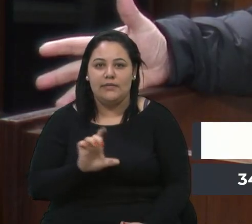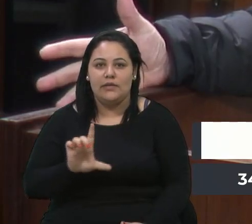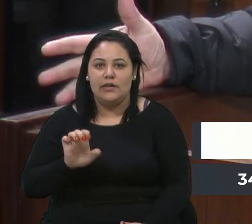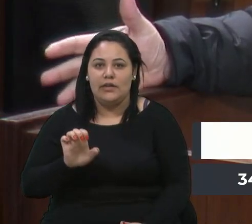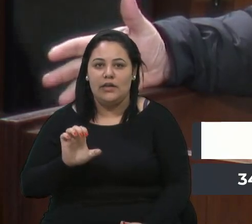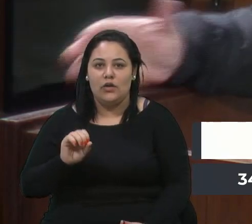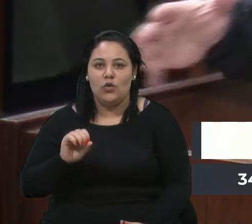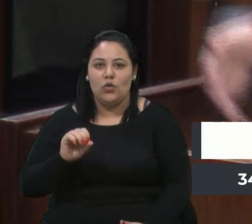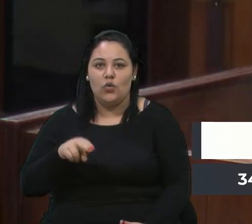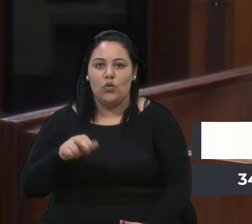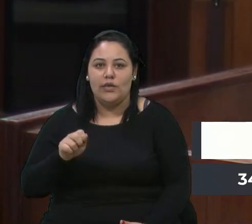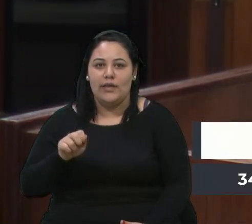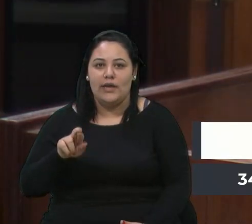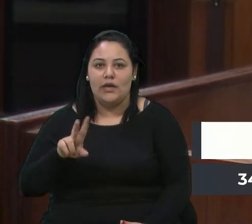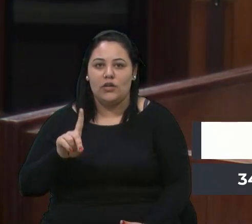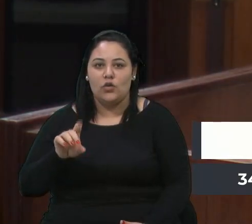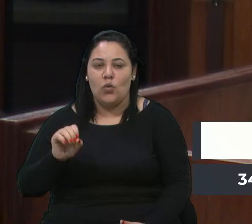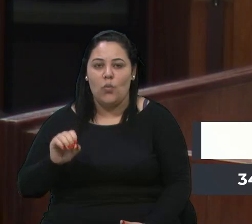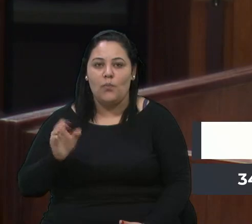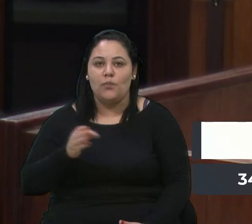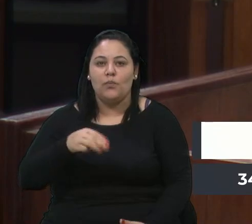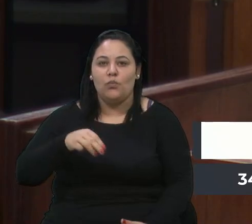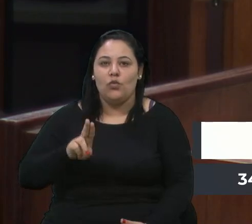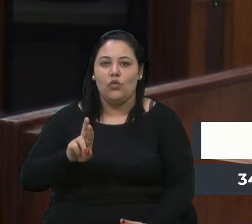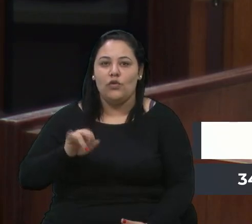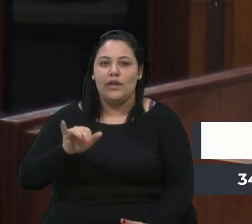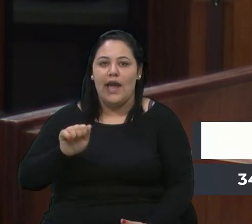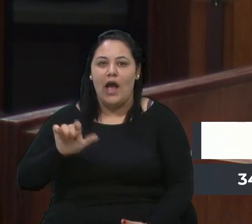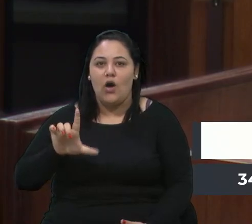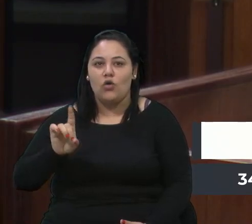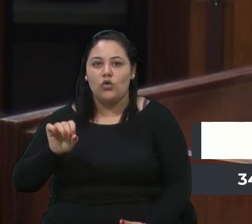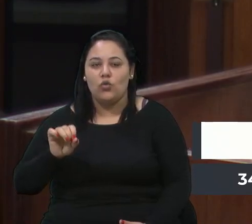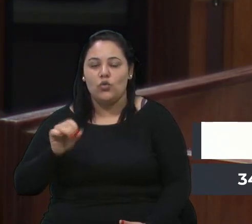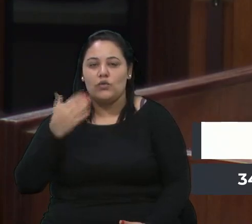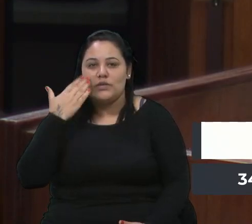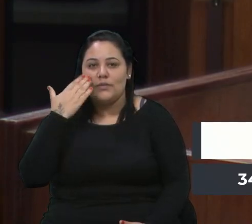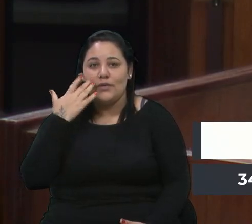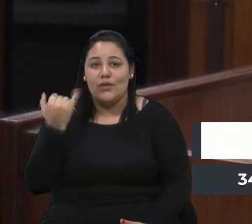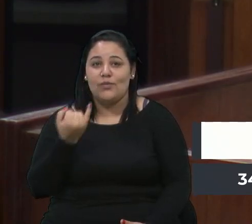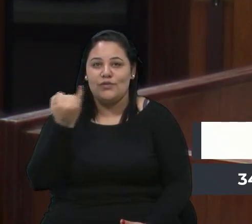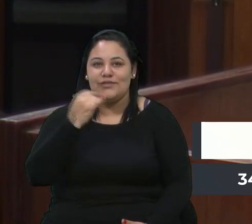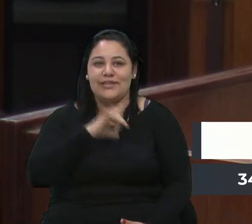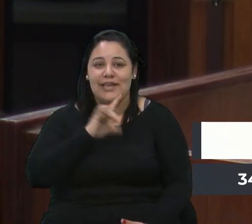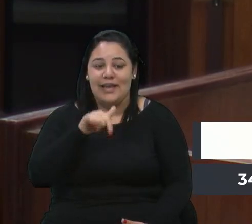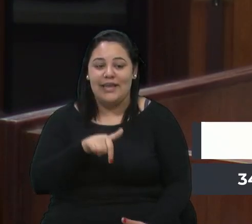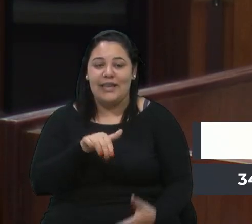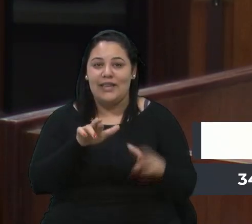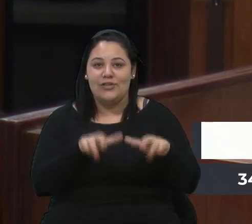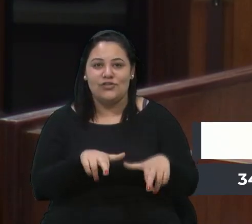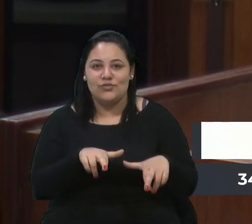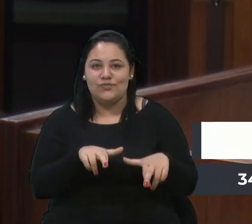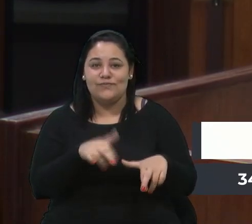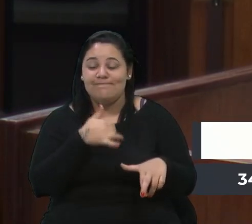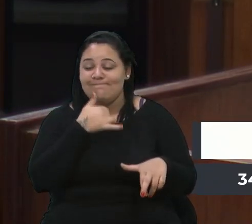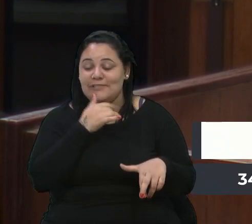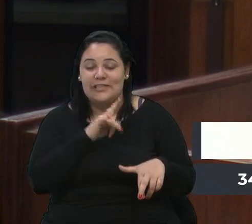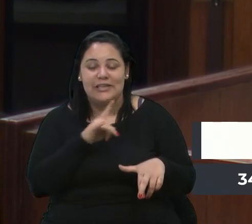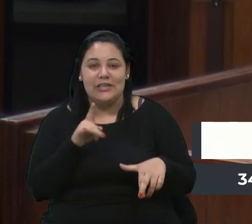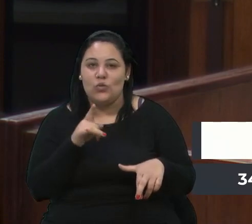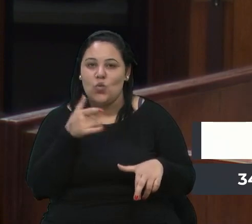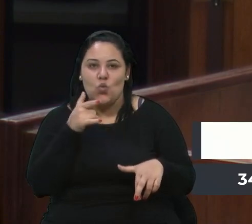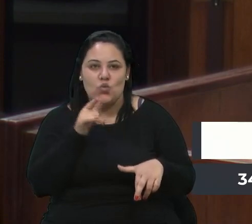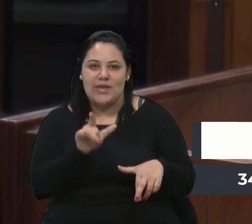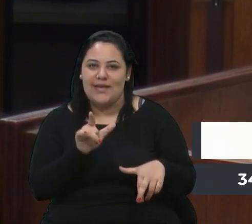vereador Ues, do que a gente tem na região e, infelizmente, não comporta, e nós gastamos e